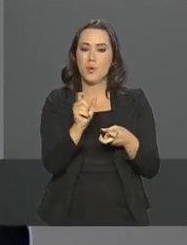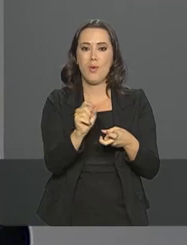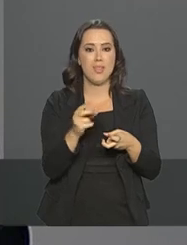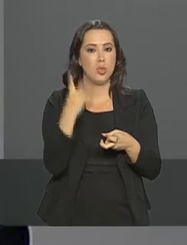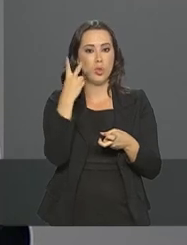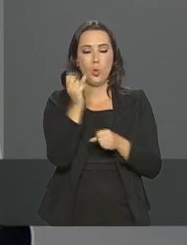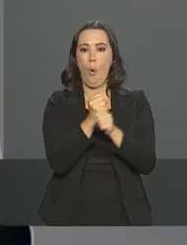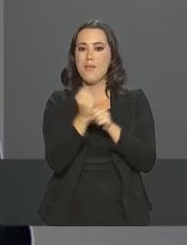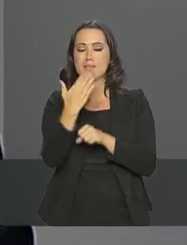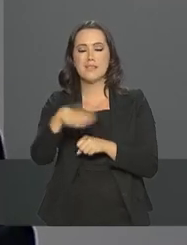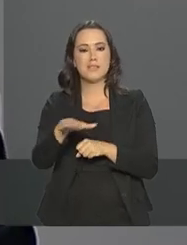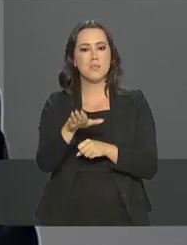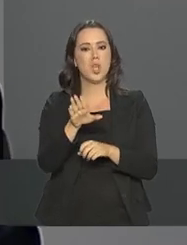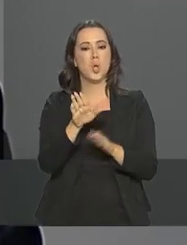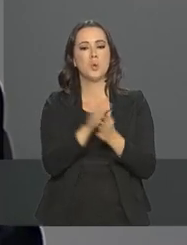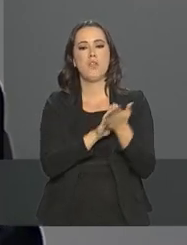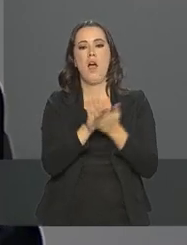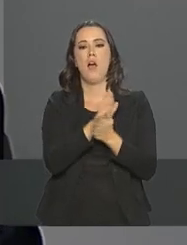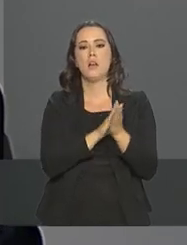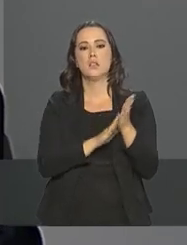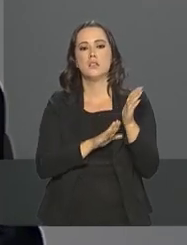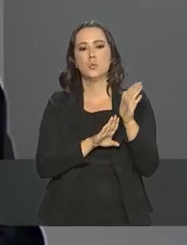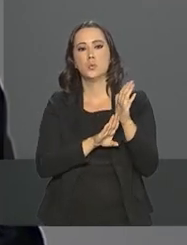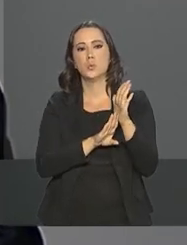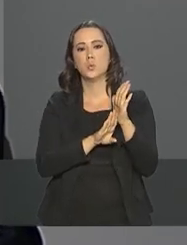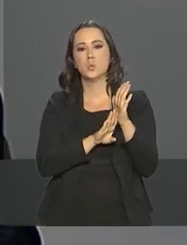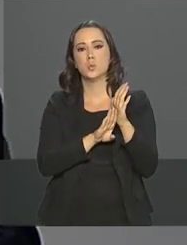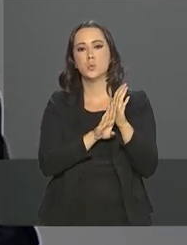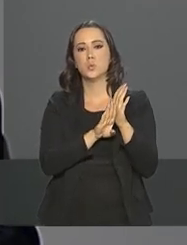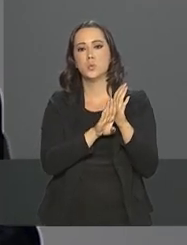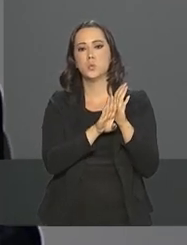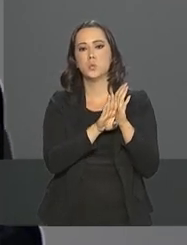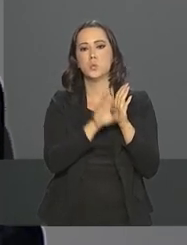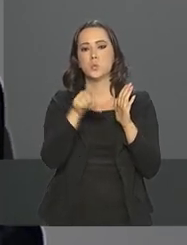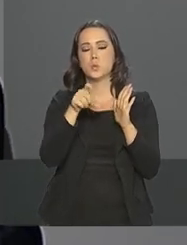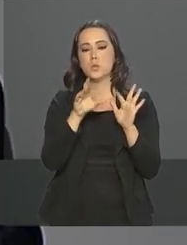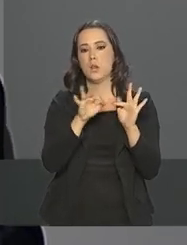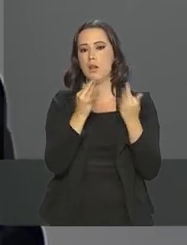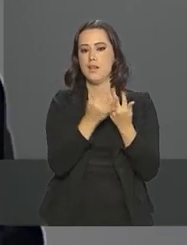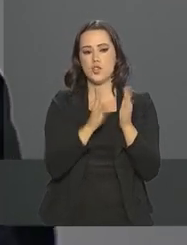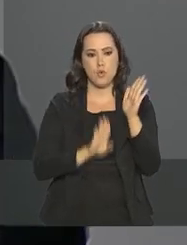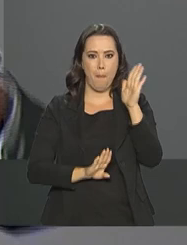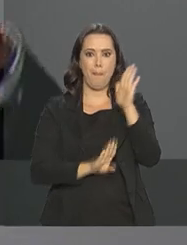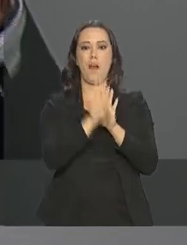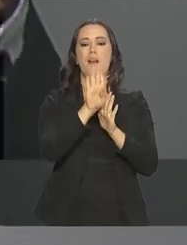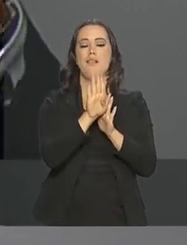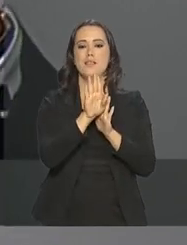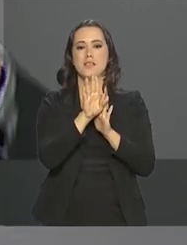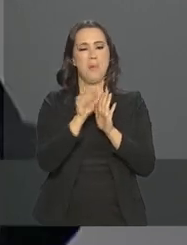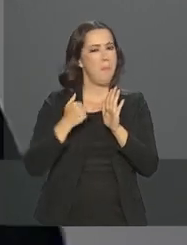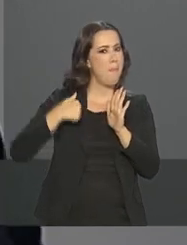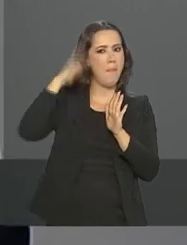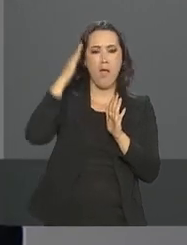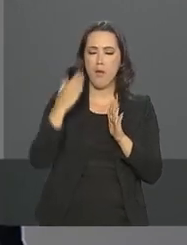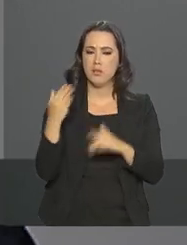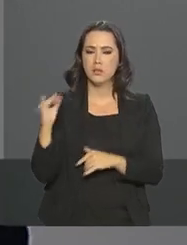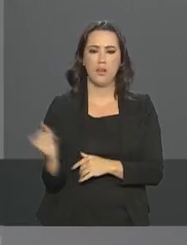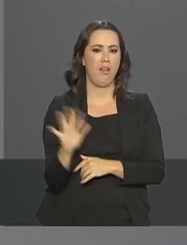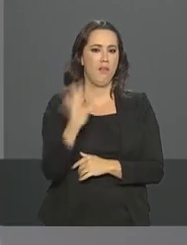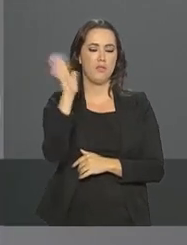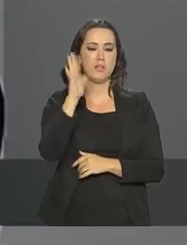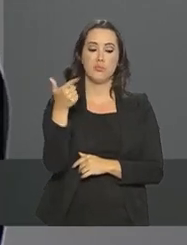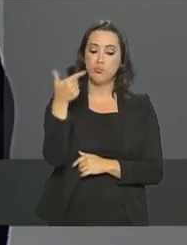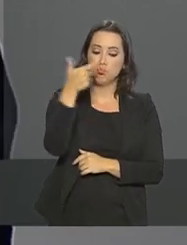dois anos e meio não será provável aumento para o bolsa família nós vemos logo um aumento acima da inflação e subsequentemente 10